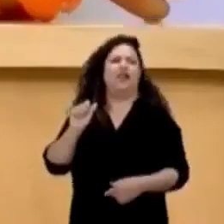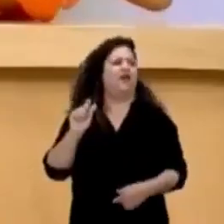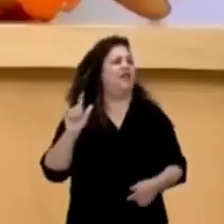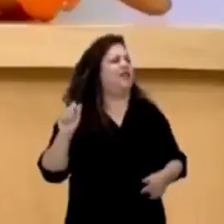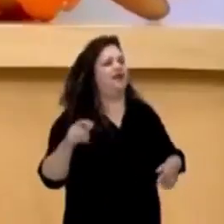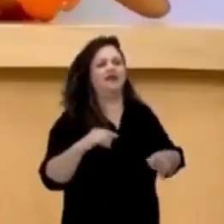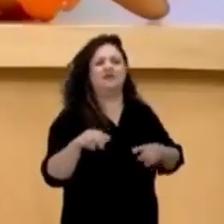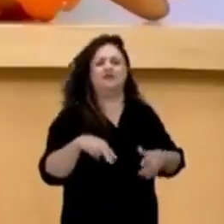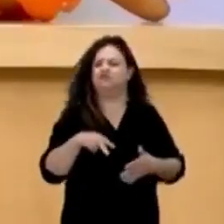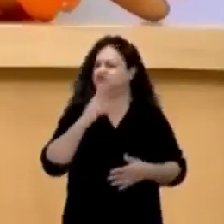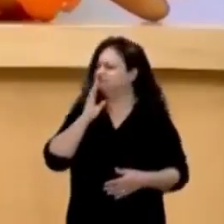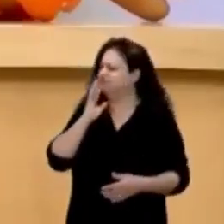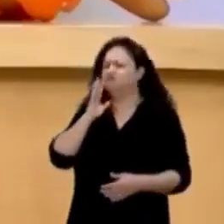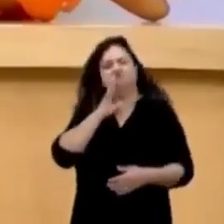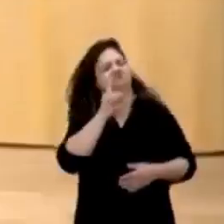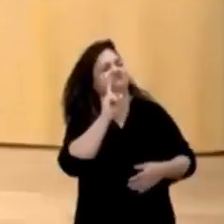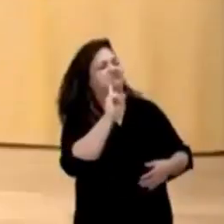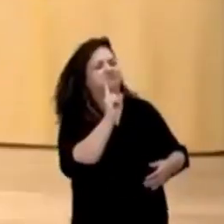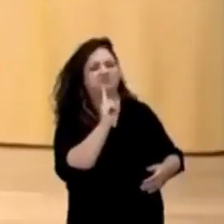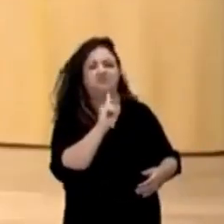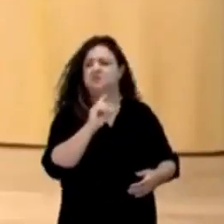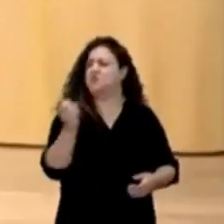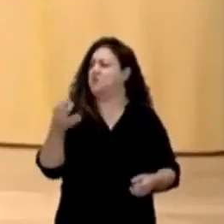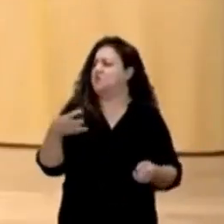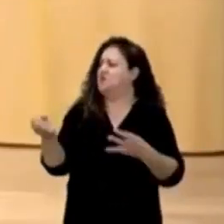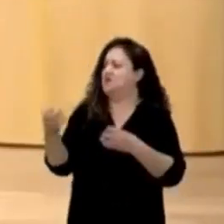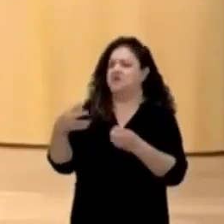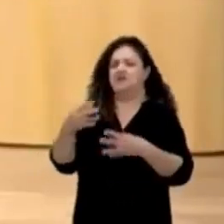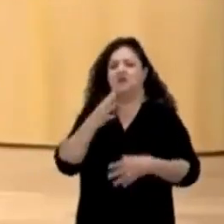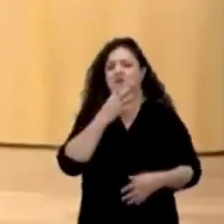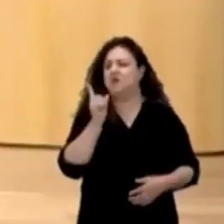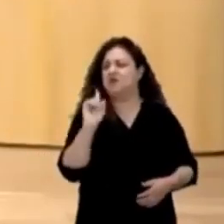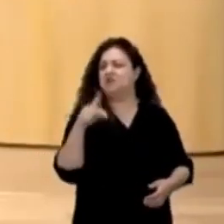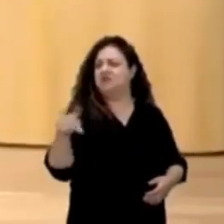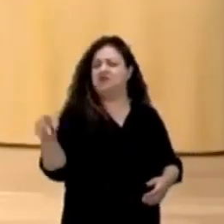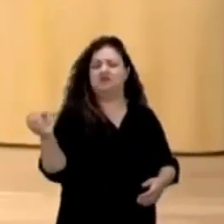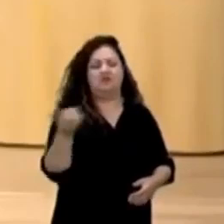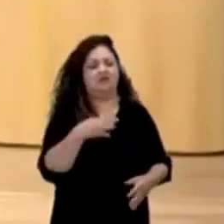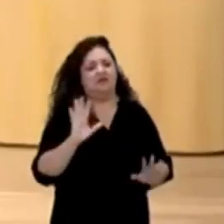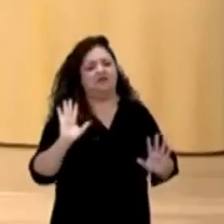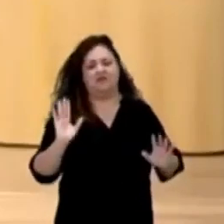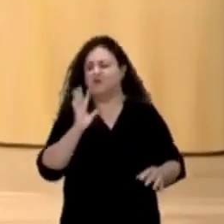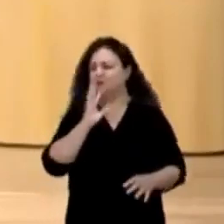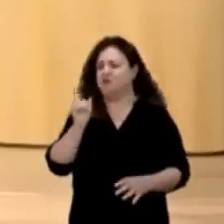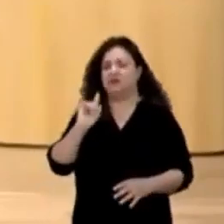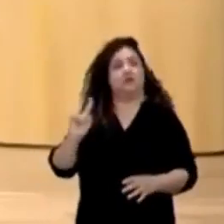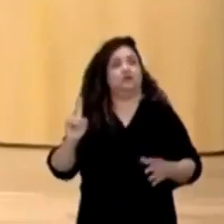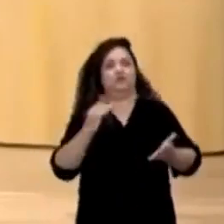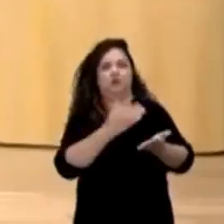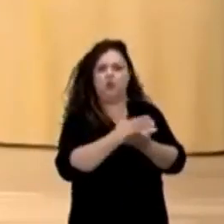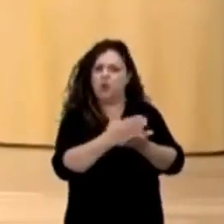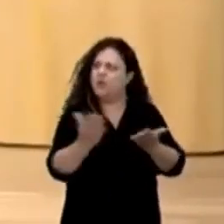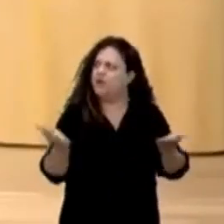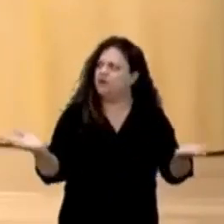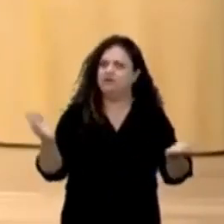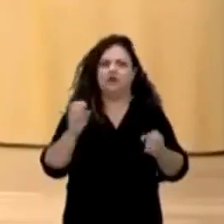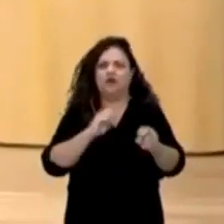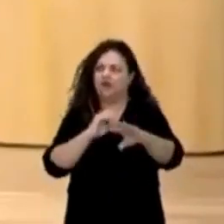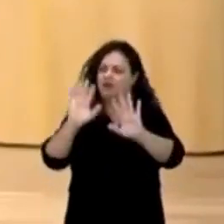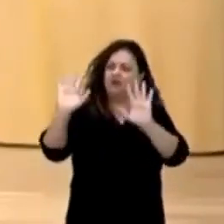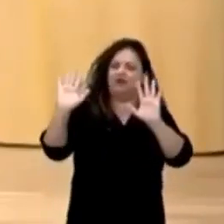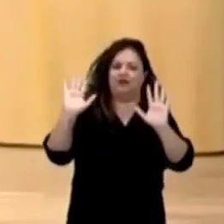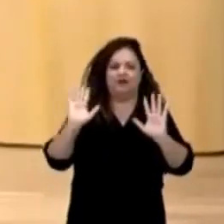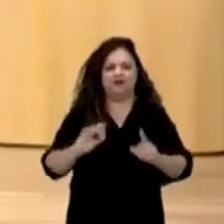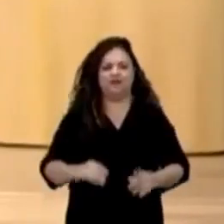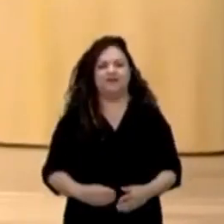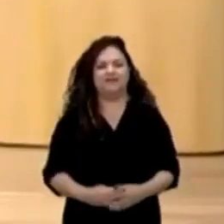Professor. Conhece? Não conheço não, gente. Pessoas novas, professores novos foram contratados aí. Gente, começou a aula,